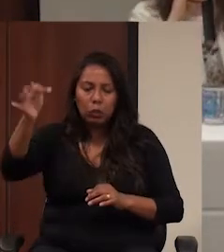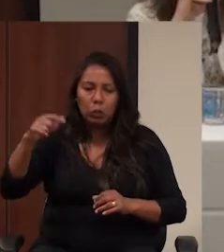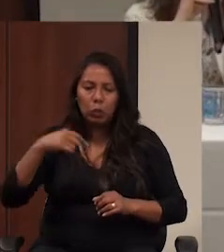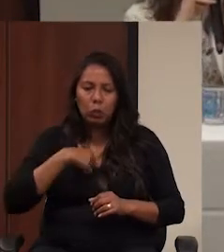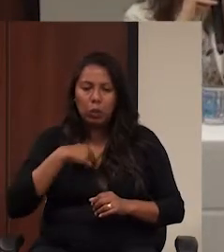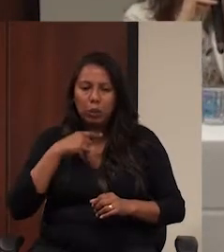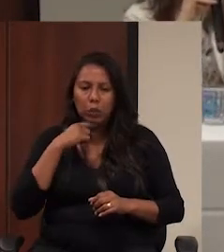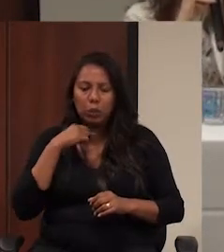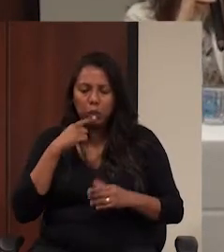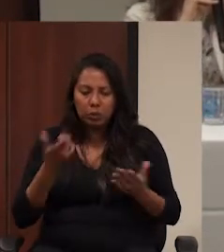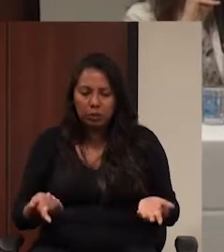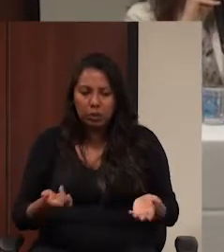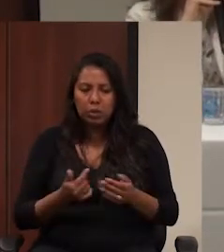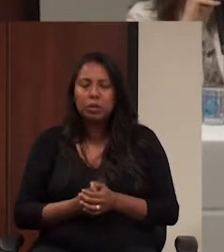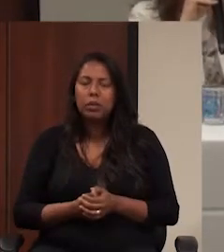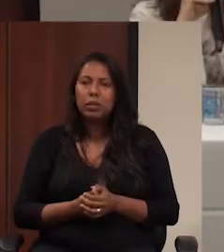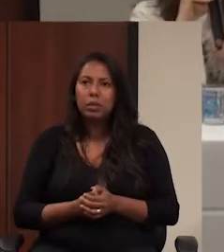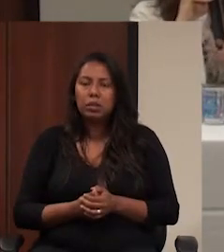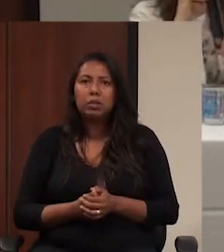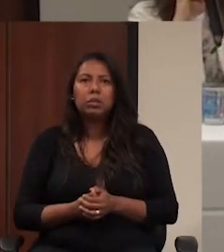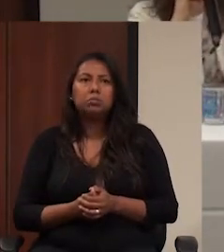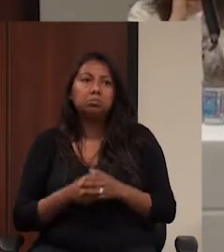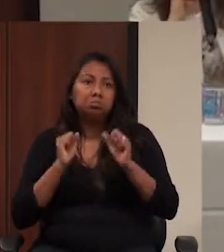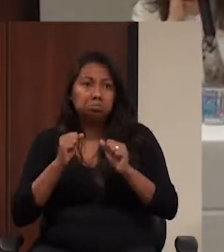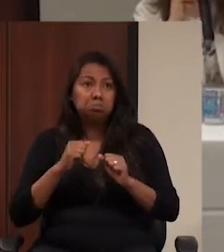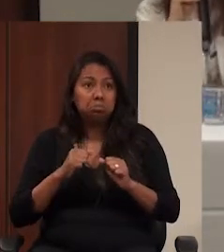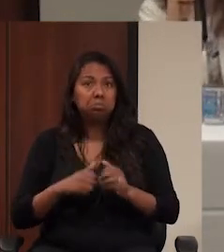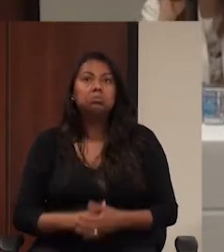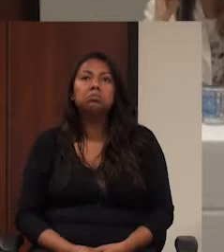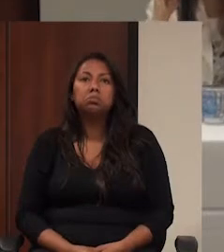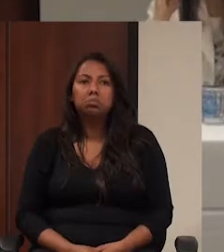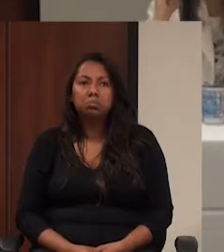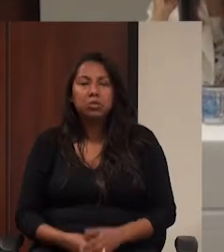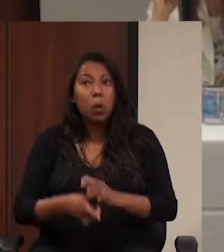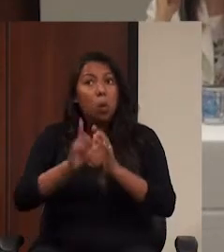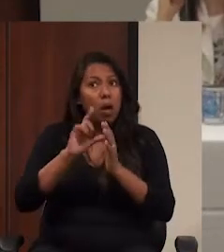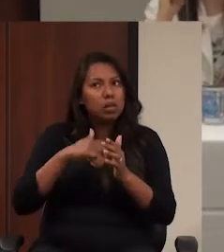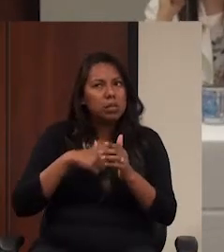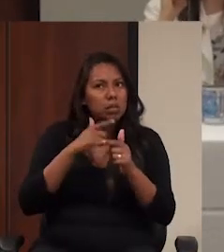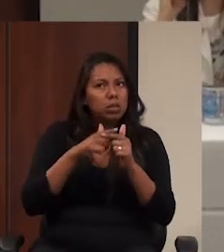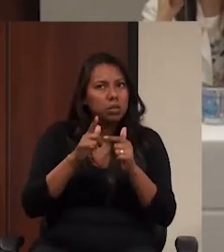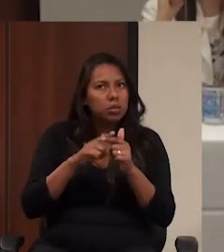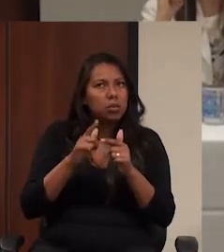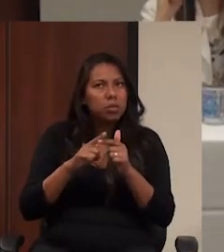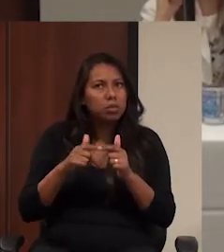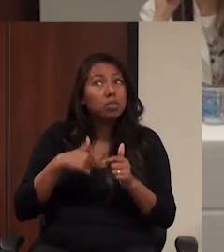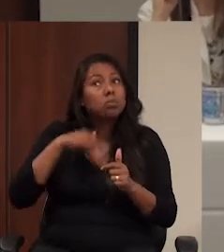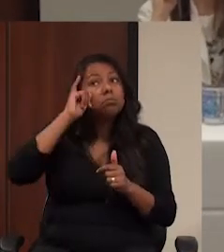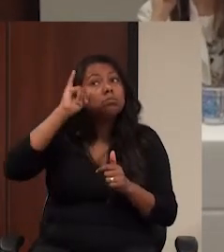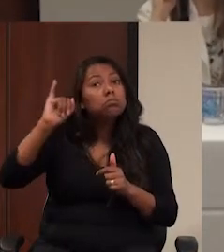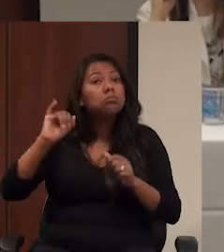e evitarem ter que um tribunal nomeie um curador. Então, a pessoa, antes de ter o problema, é prévio, é preventivo,